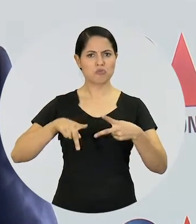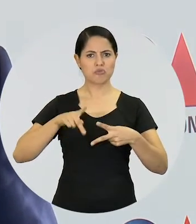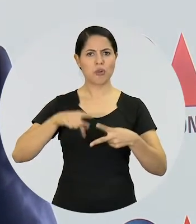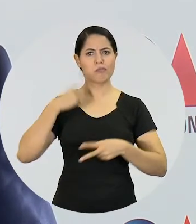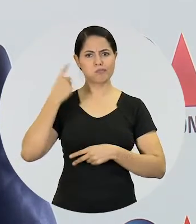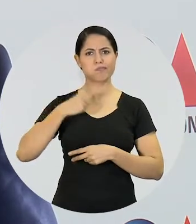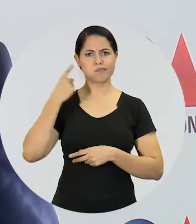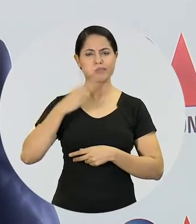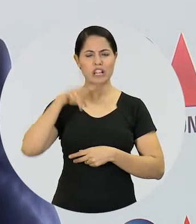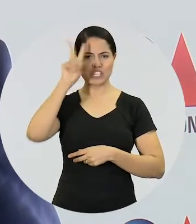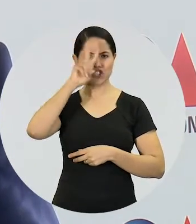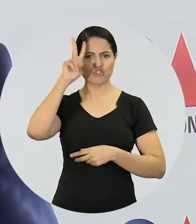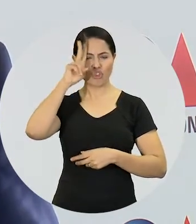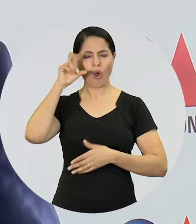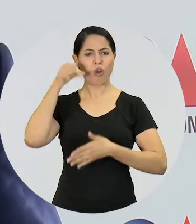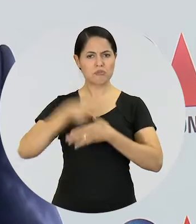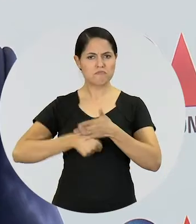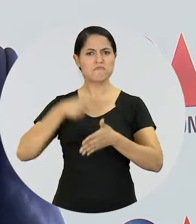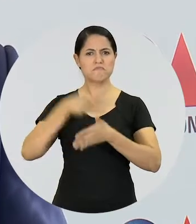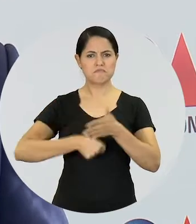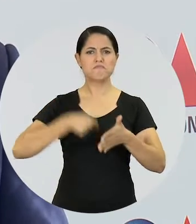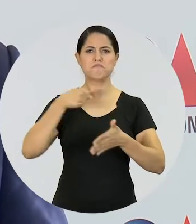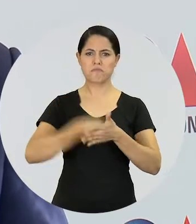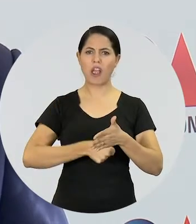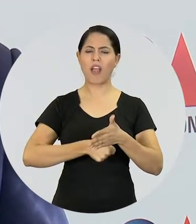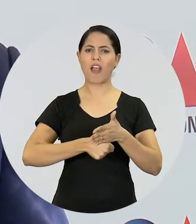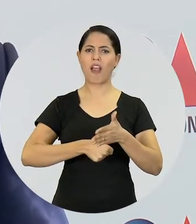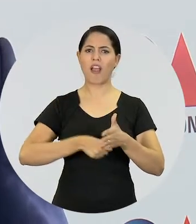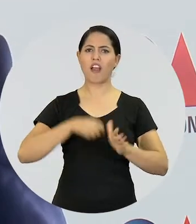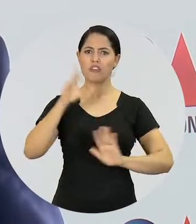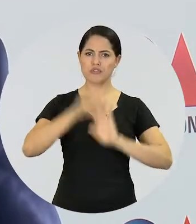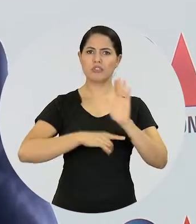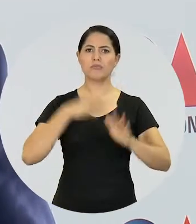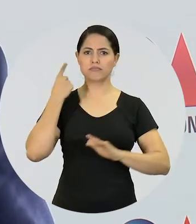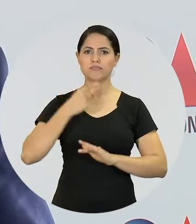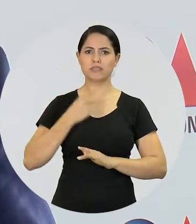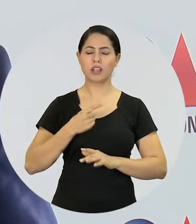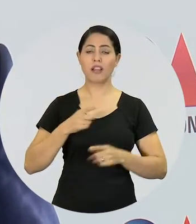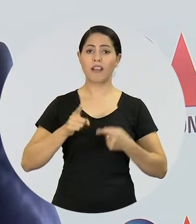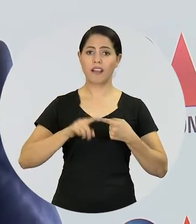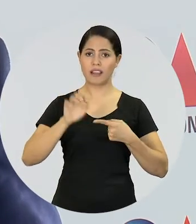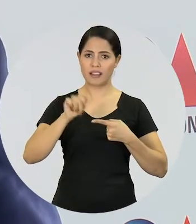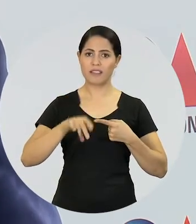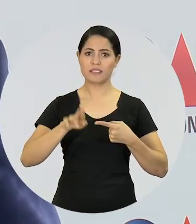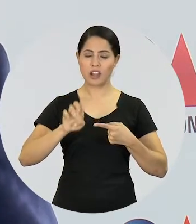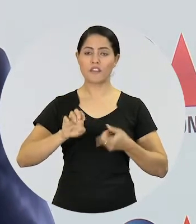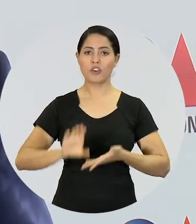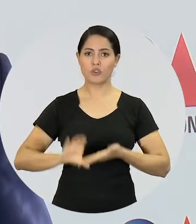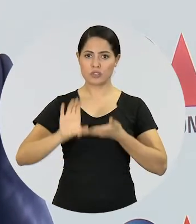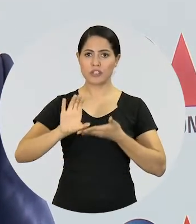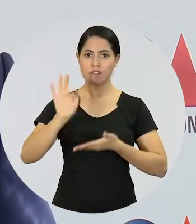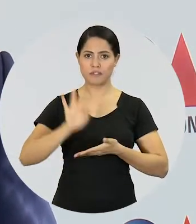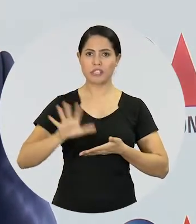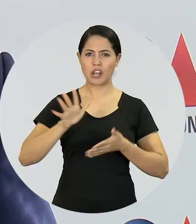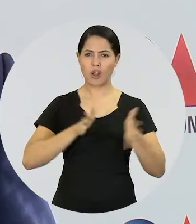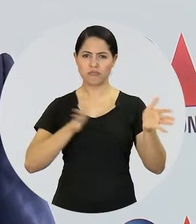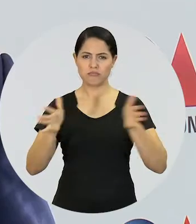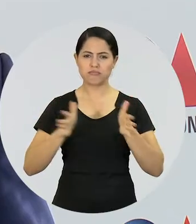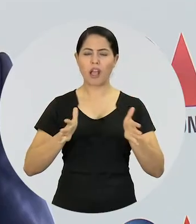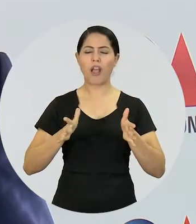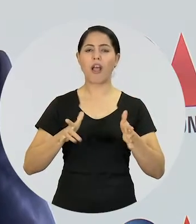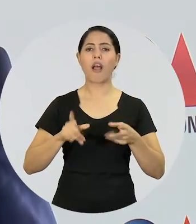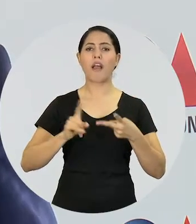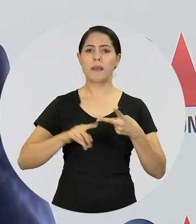dois advogados com história de luta em defesa da advocacia. André Godinho foi conselheiro federal durante